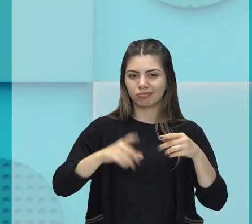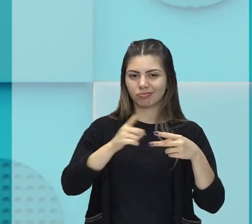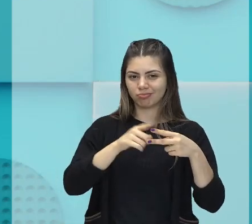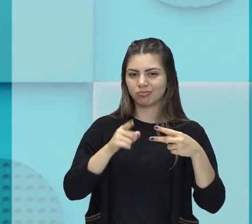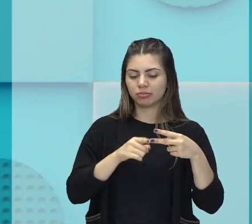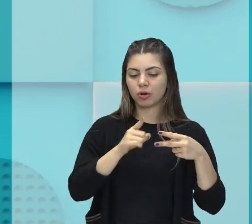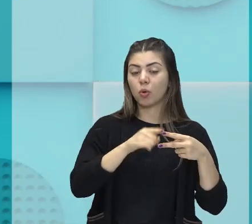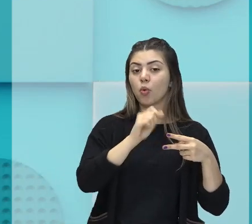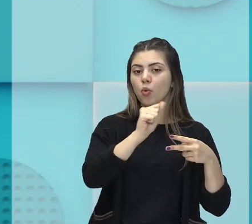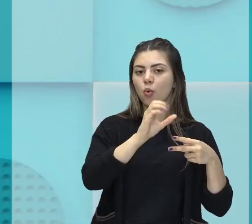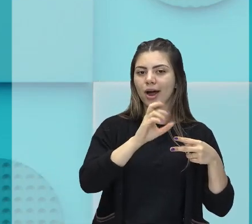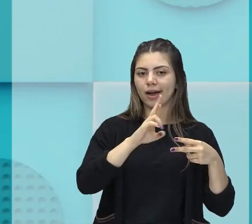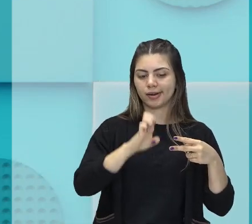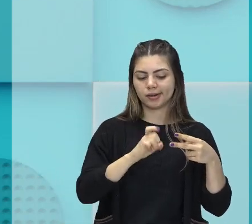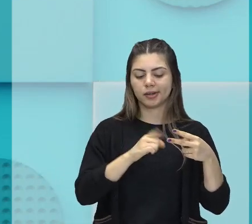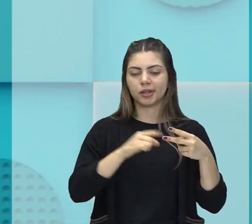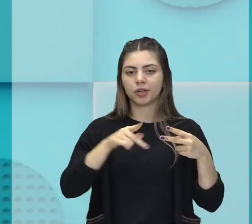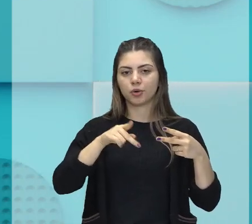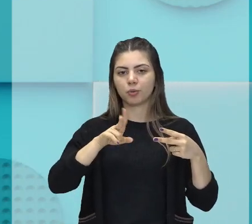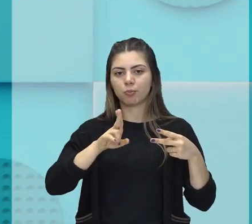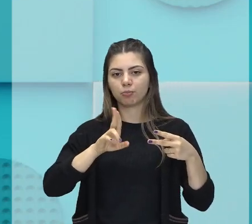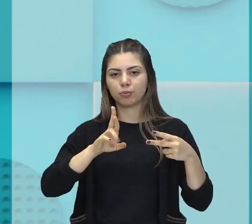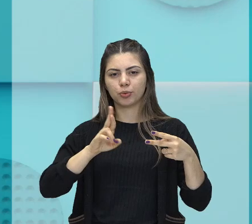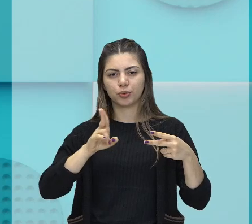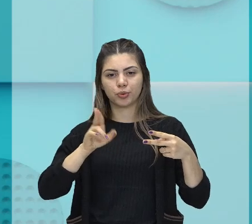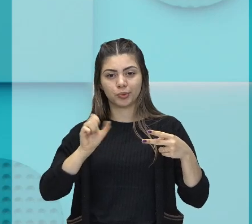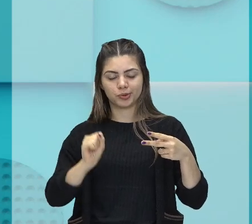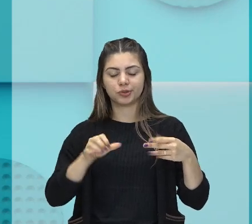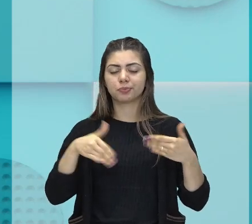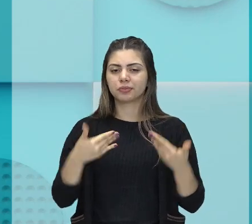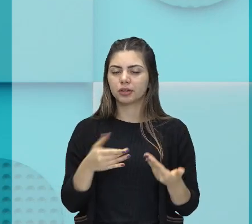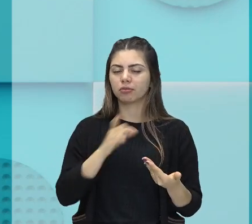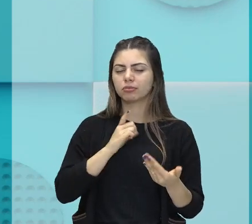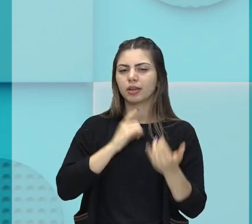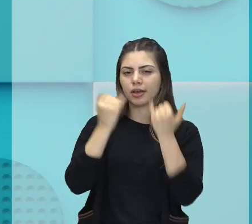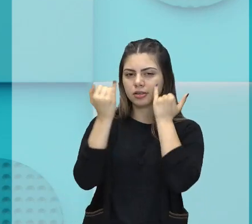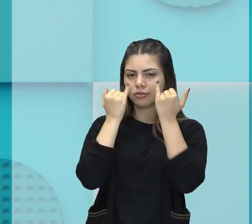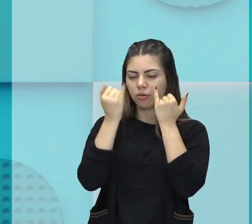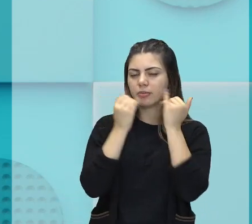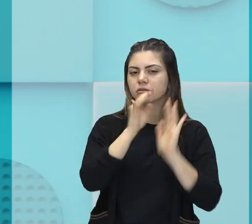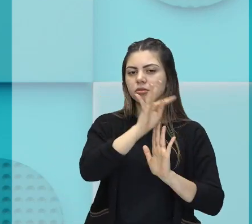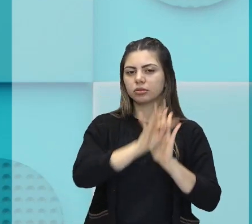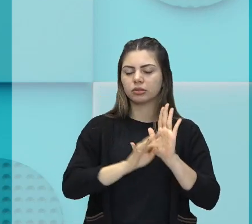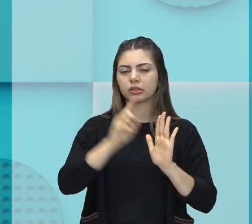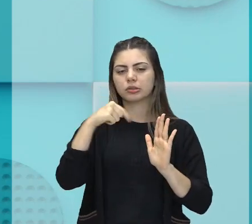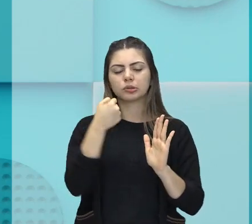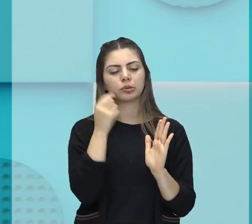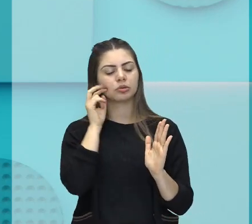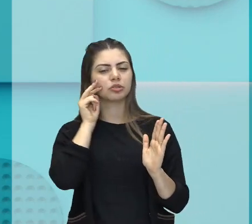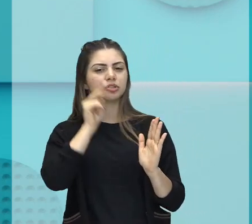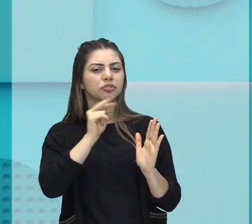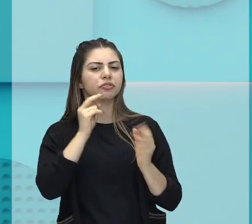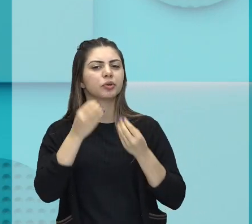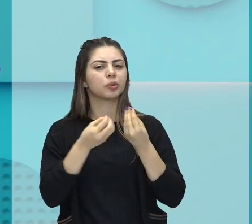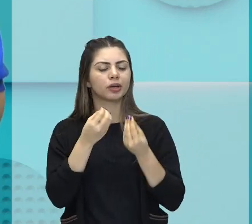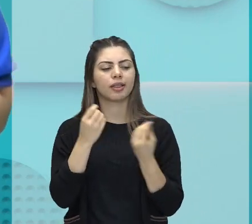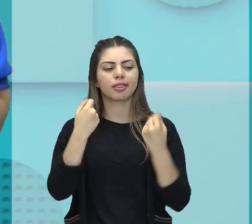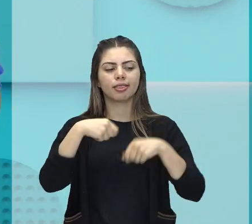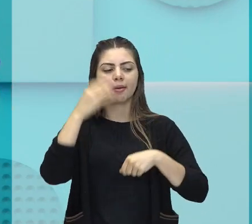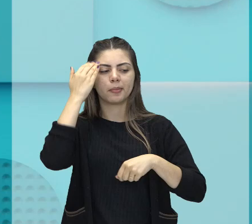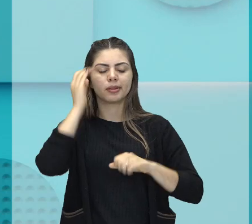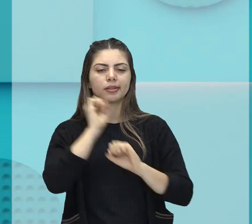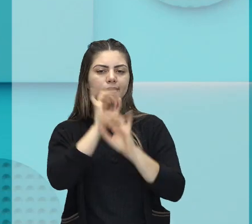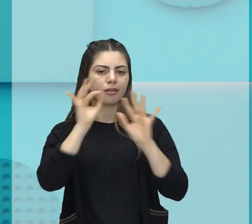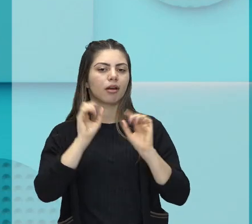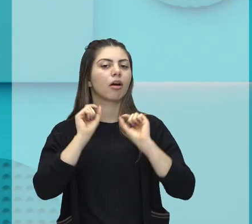caso o Acre e o Purus. A partir dessas informações, podemos pontuar algumas